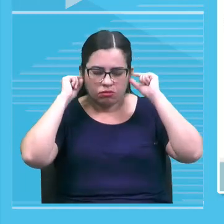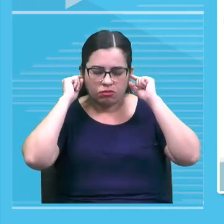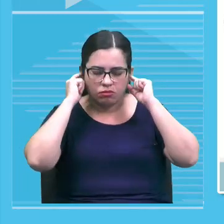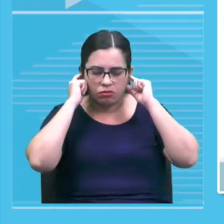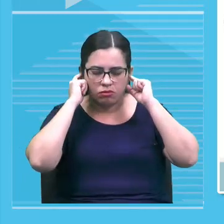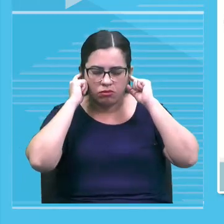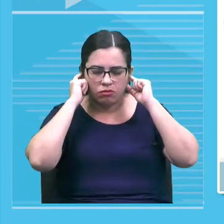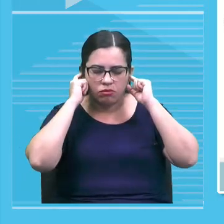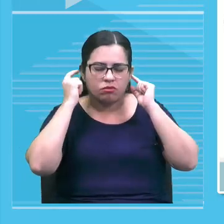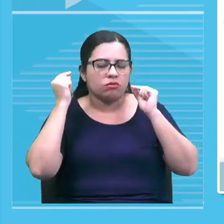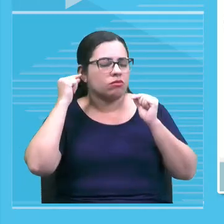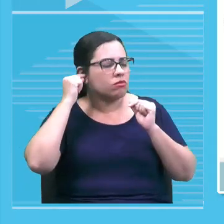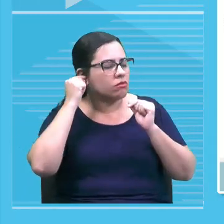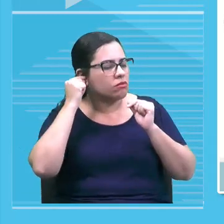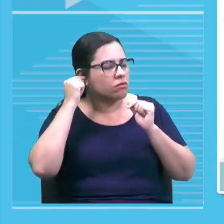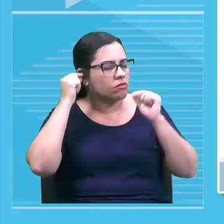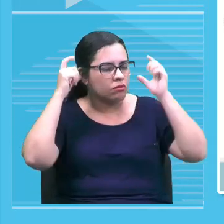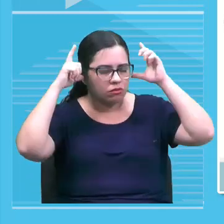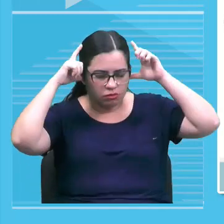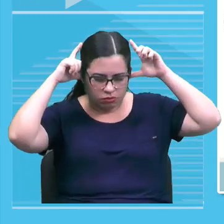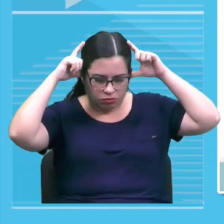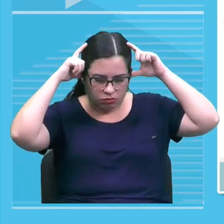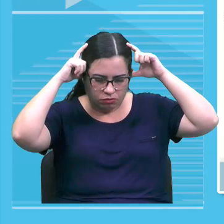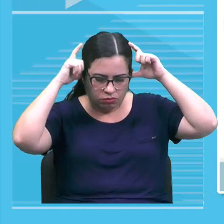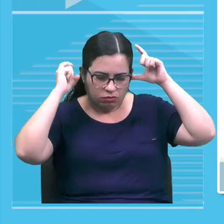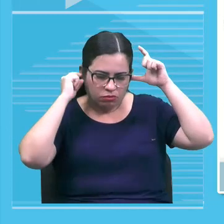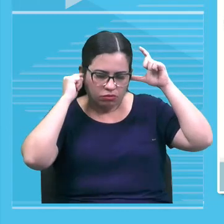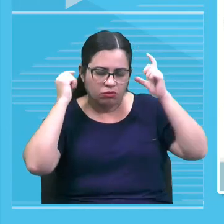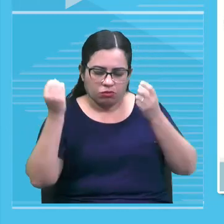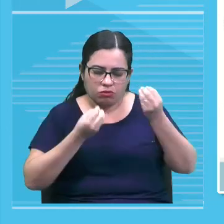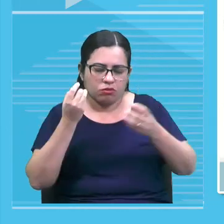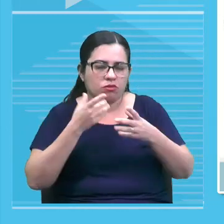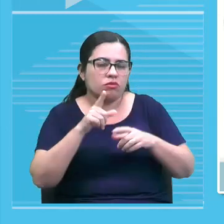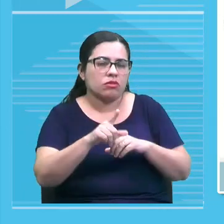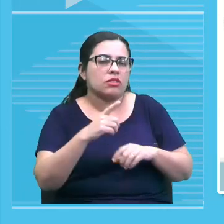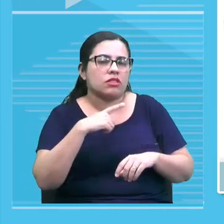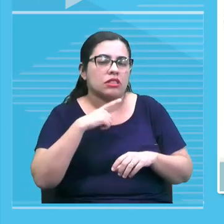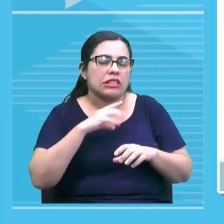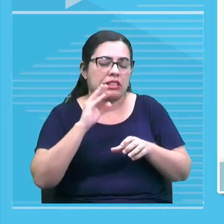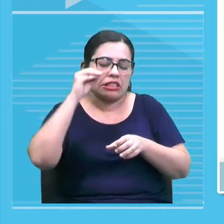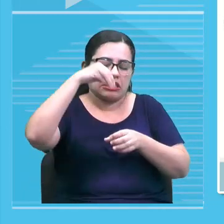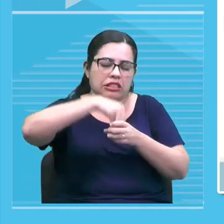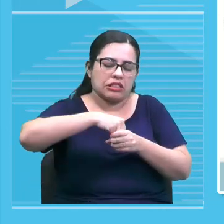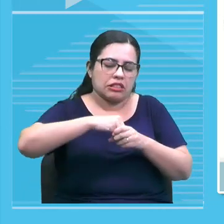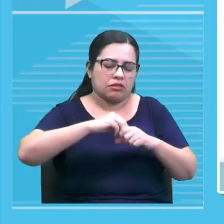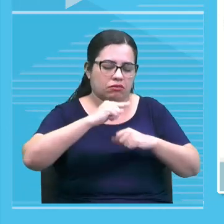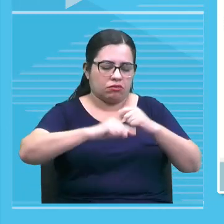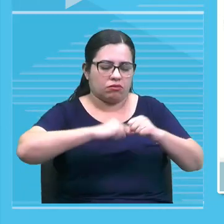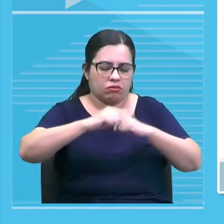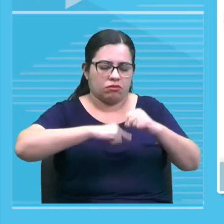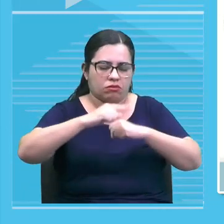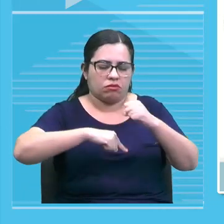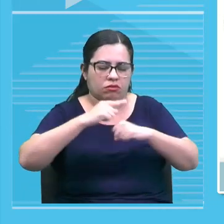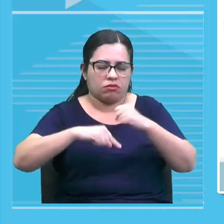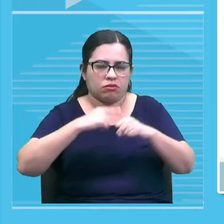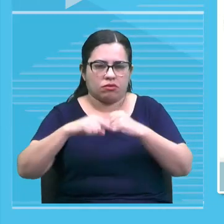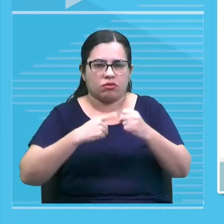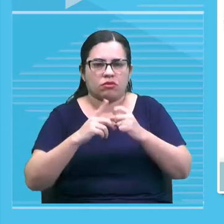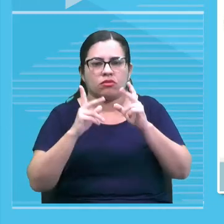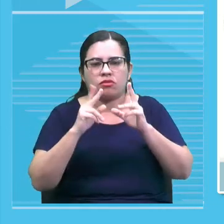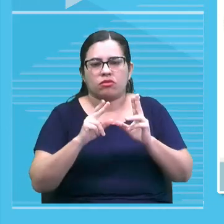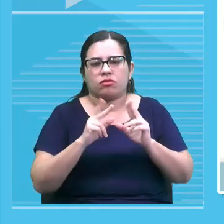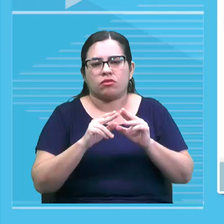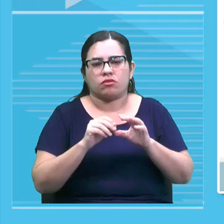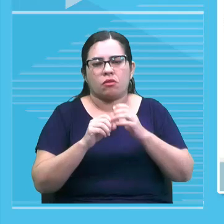no fone de ouvido você tem uma bobina assim como você tem no